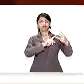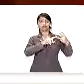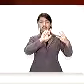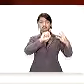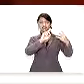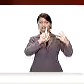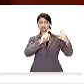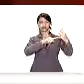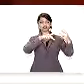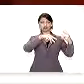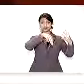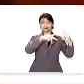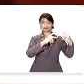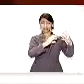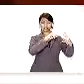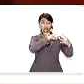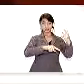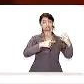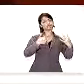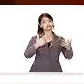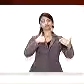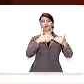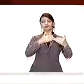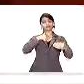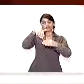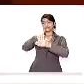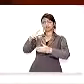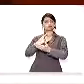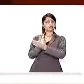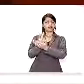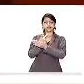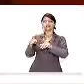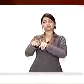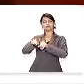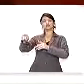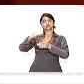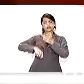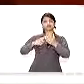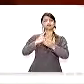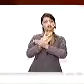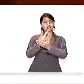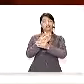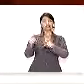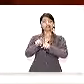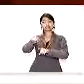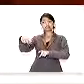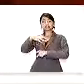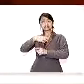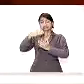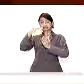pela irregularidade da licitação e do contrato em exame bem assim pela ilegalidade dos atos